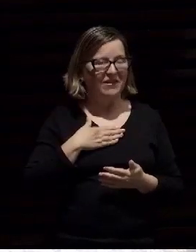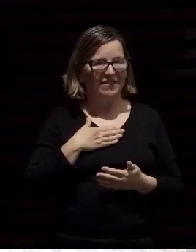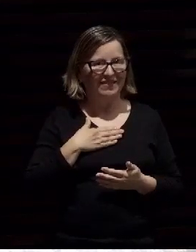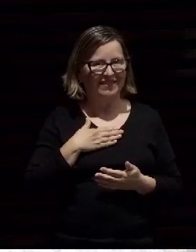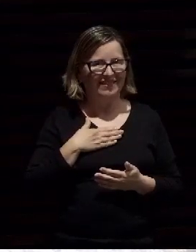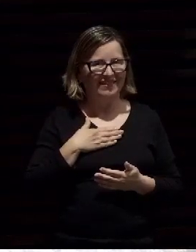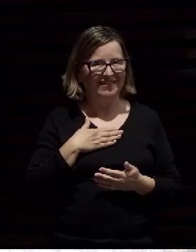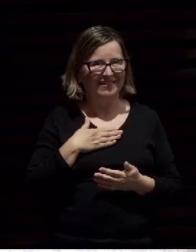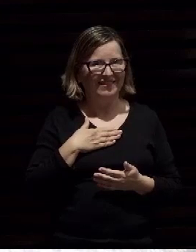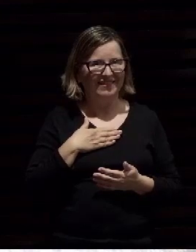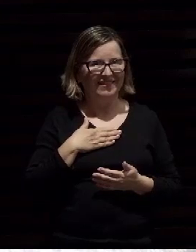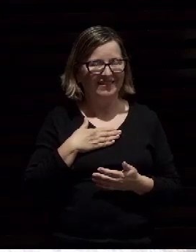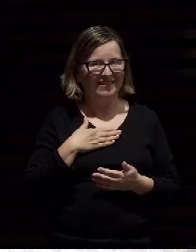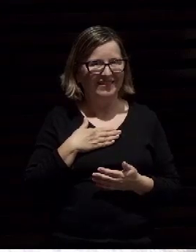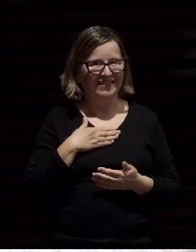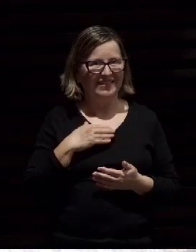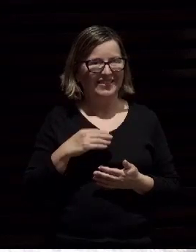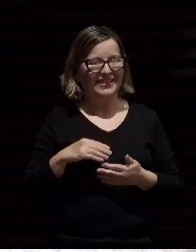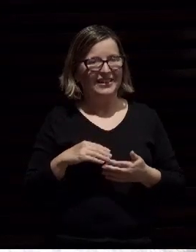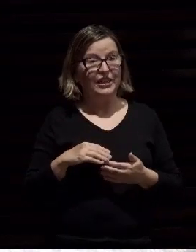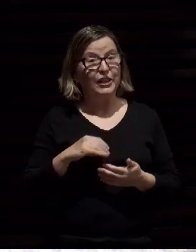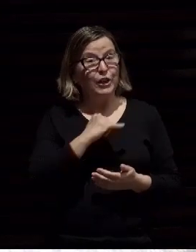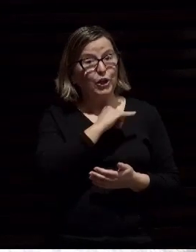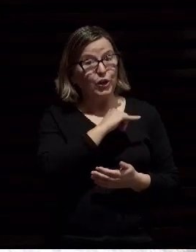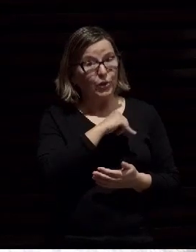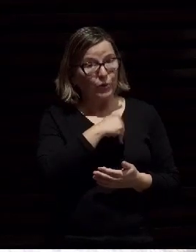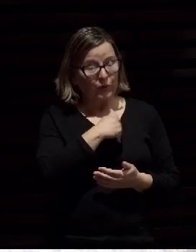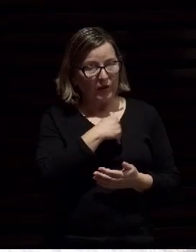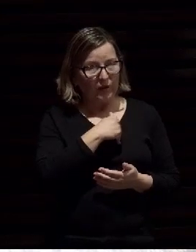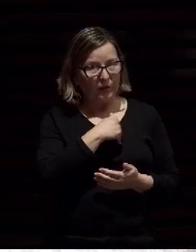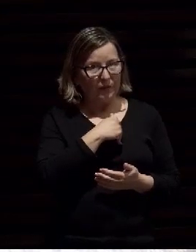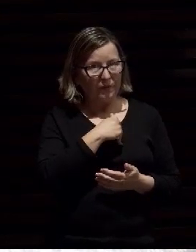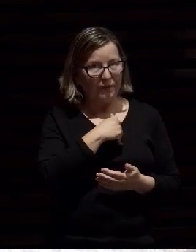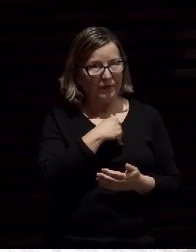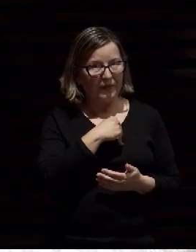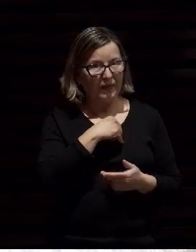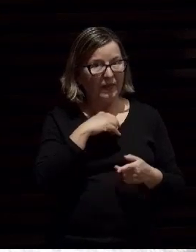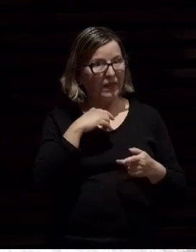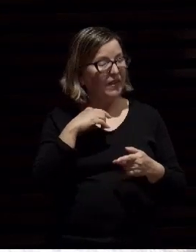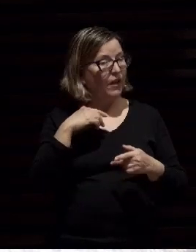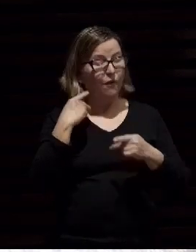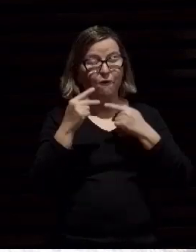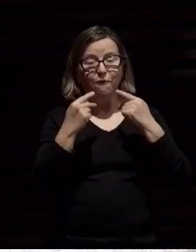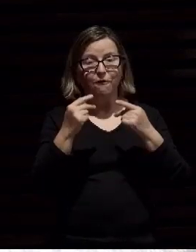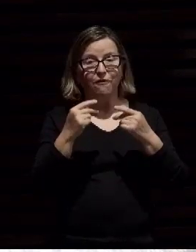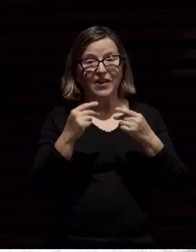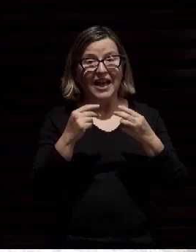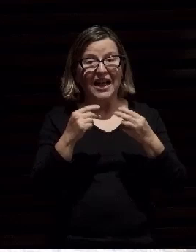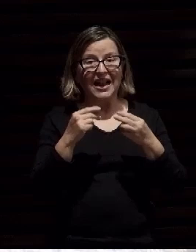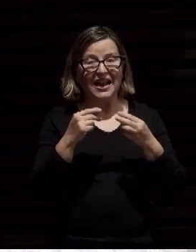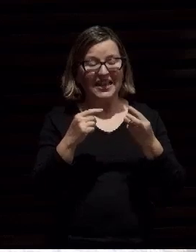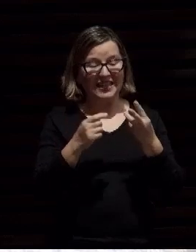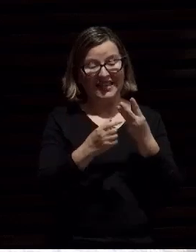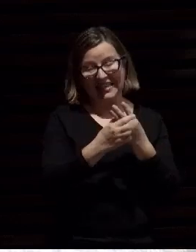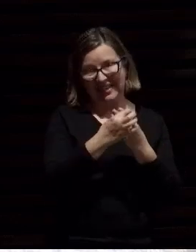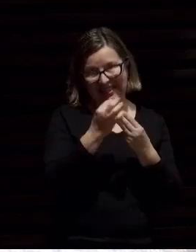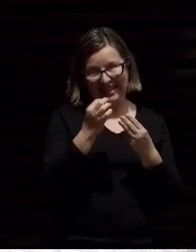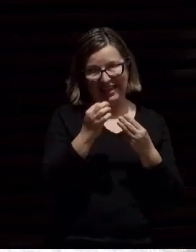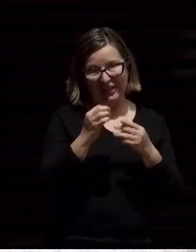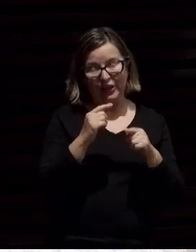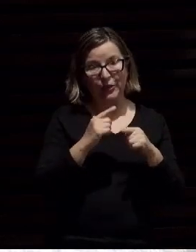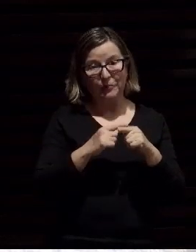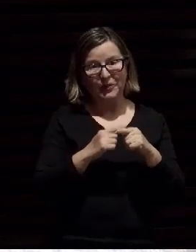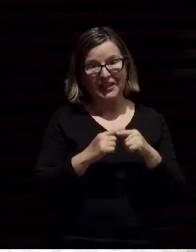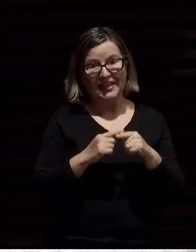você vê, João é o evangelista que, sem falar em Trindade, porque essa palavra não existe na Bíblia, é o que